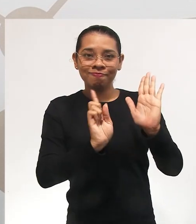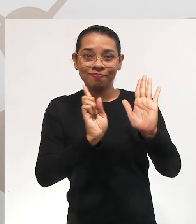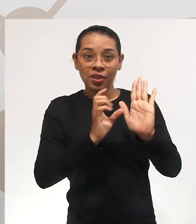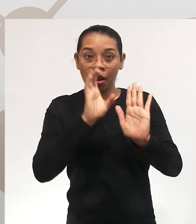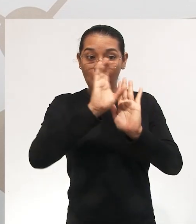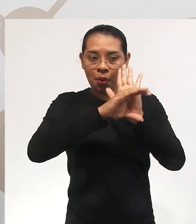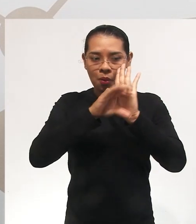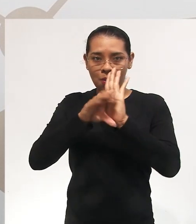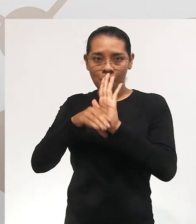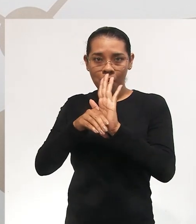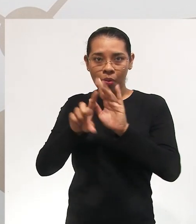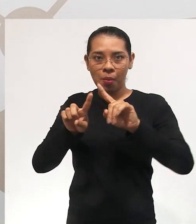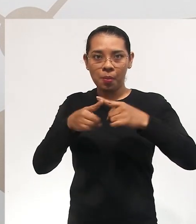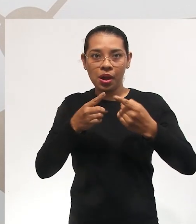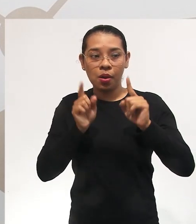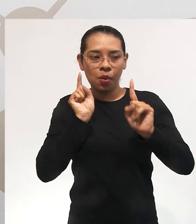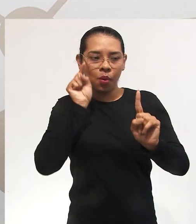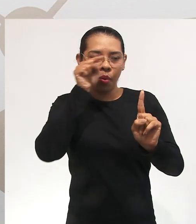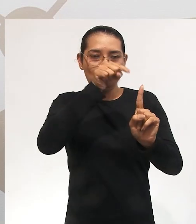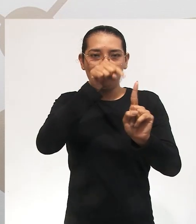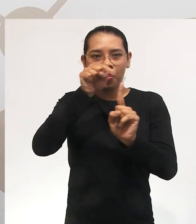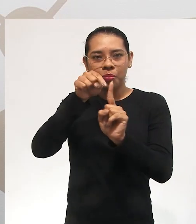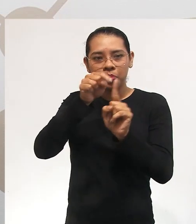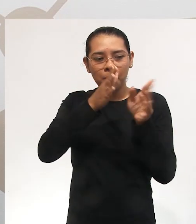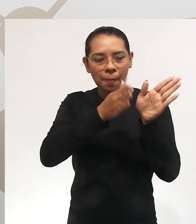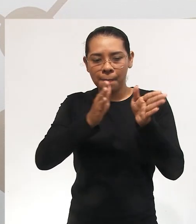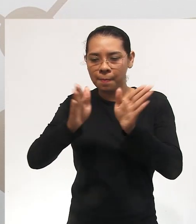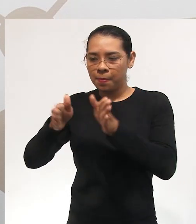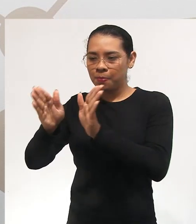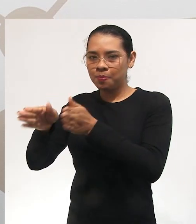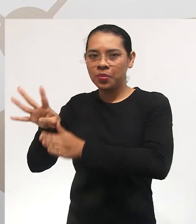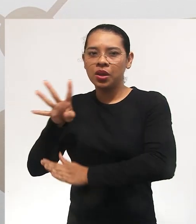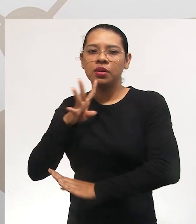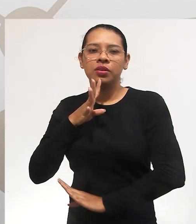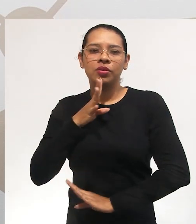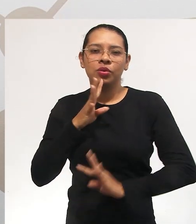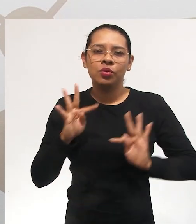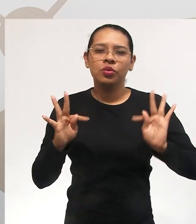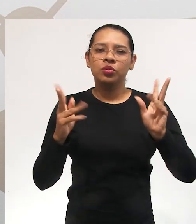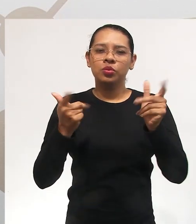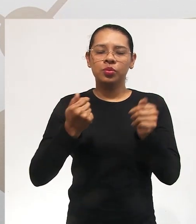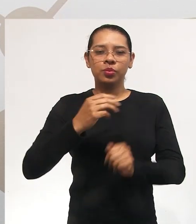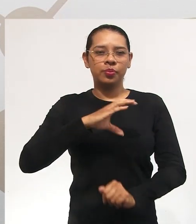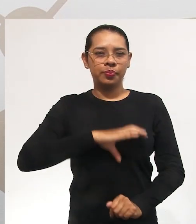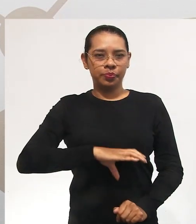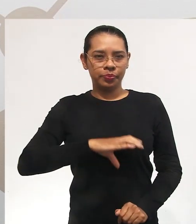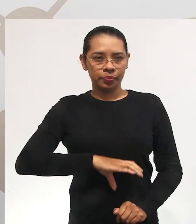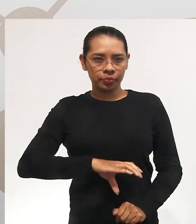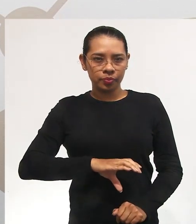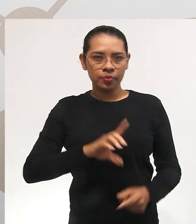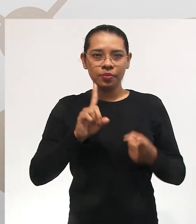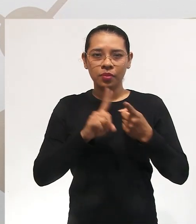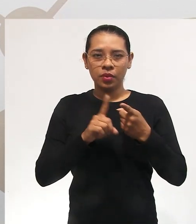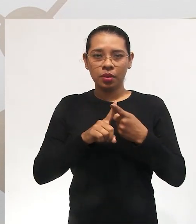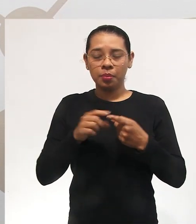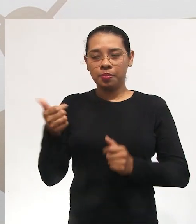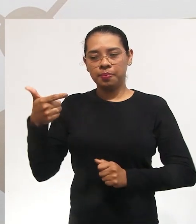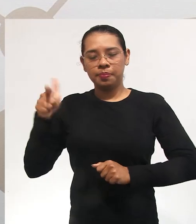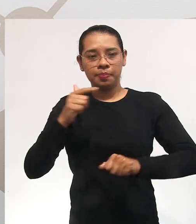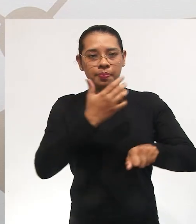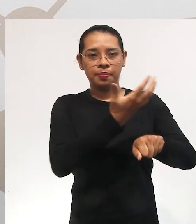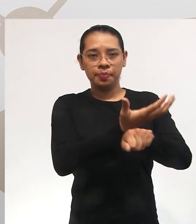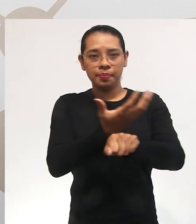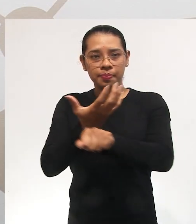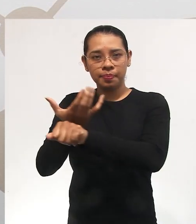encontrar a palavra conteúdos, né? Nós vamos achar os objetos de conhecimento. Então, os objetos de conhecimento da língua portuguesa,